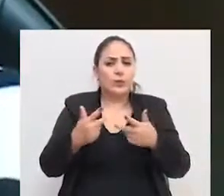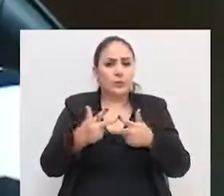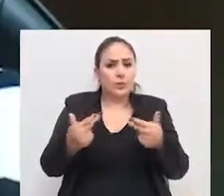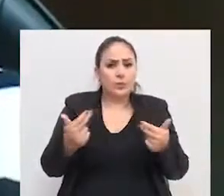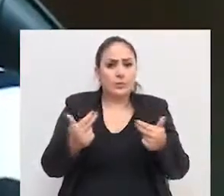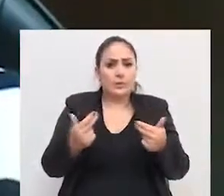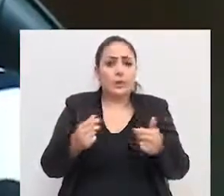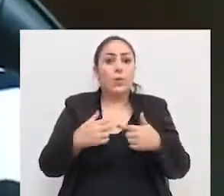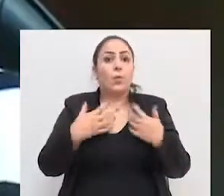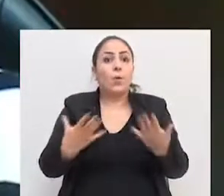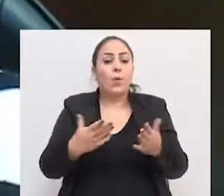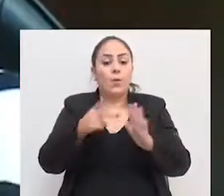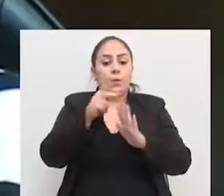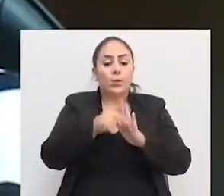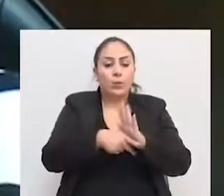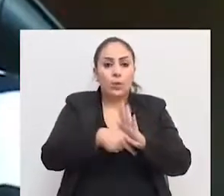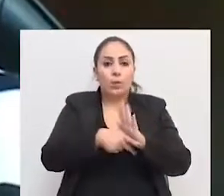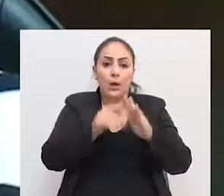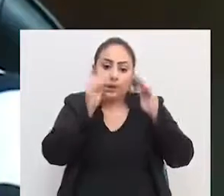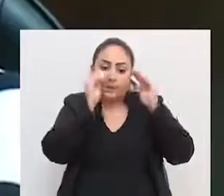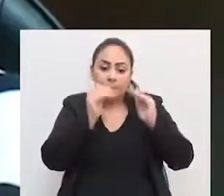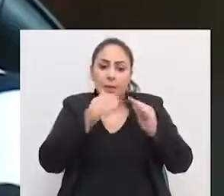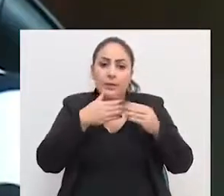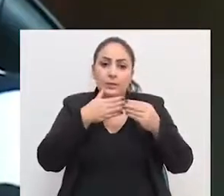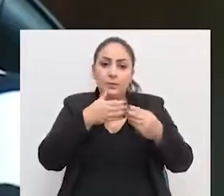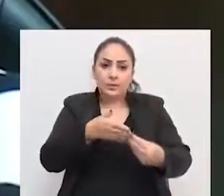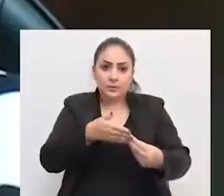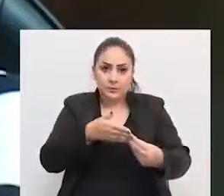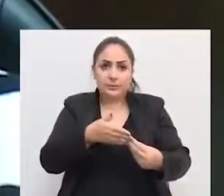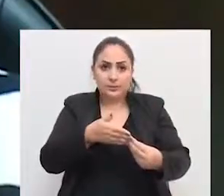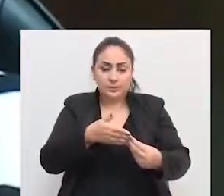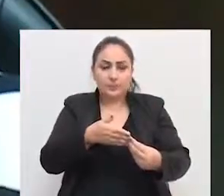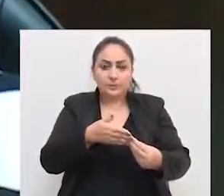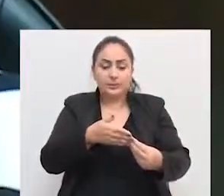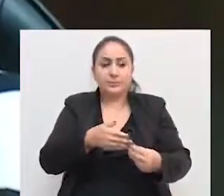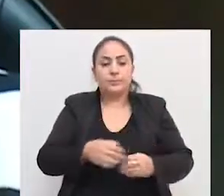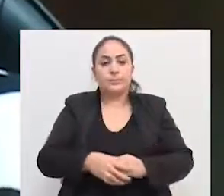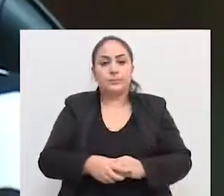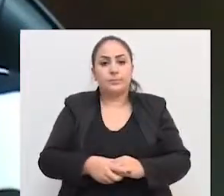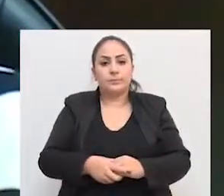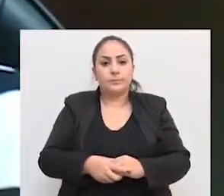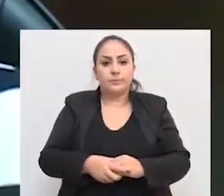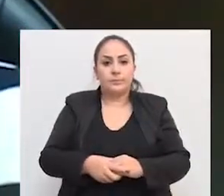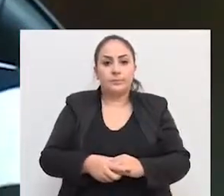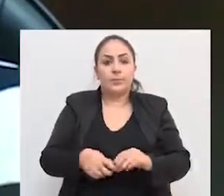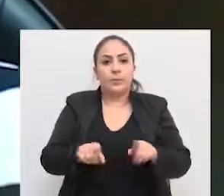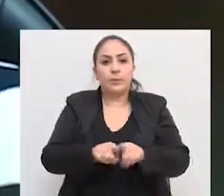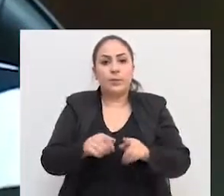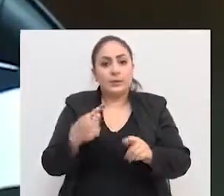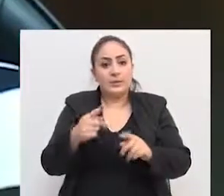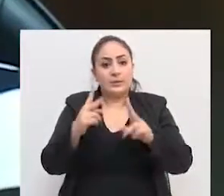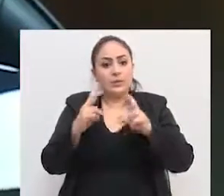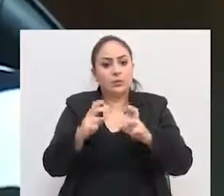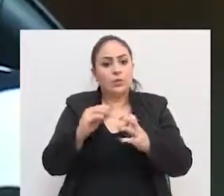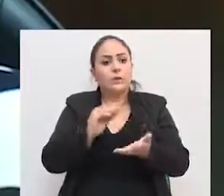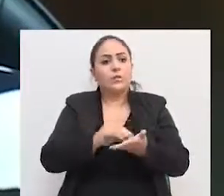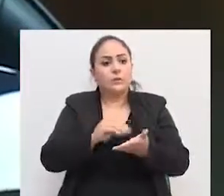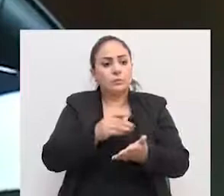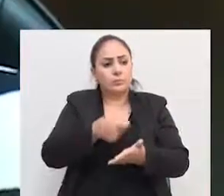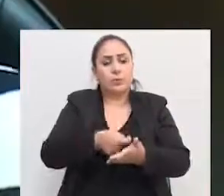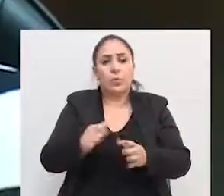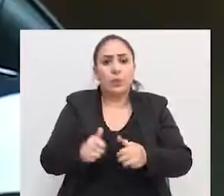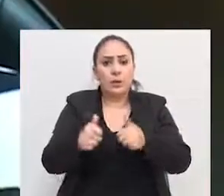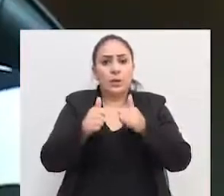né, de qual protocolo, de qual procedimento deve ser adotado, né, por essa falta de rigor,